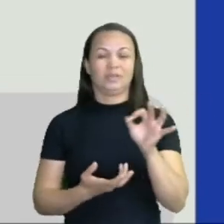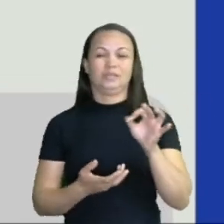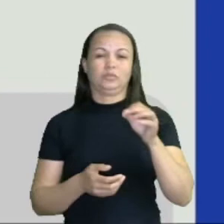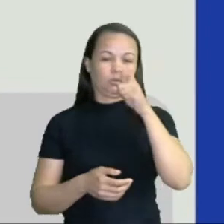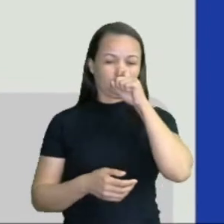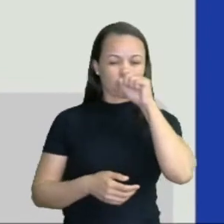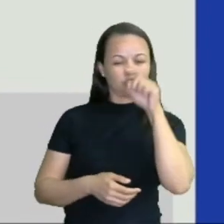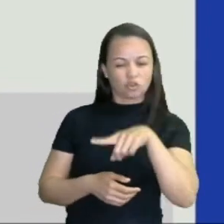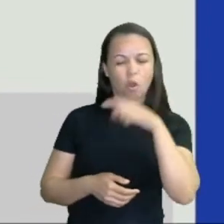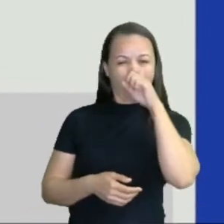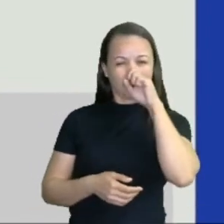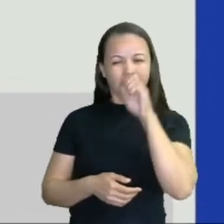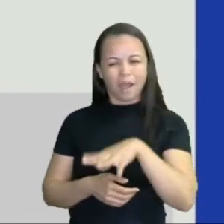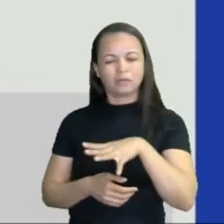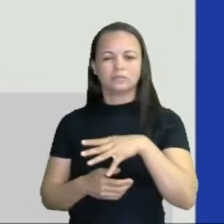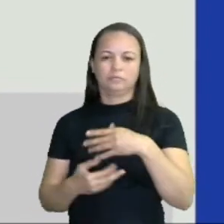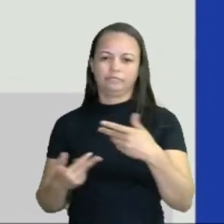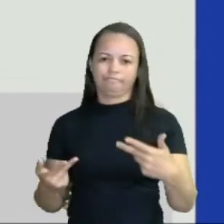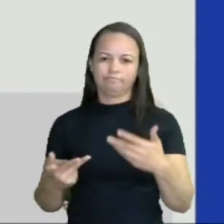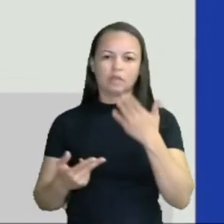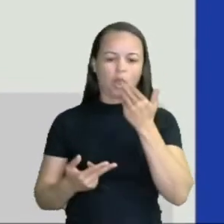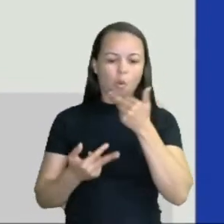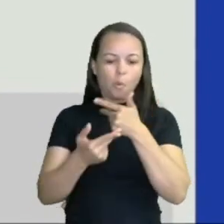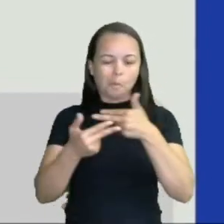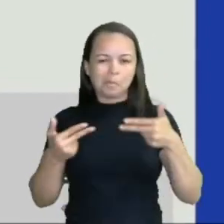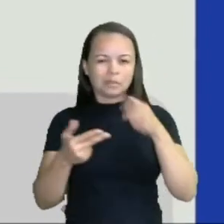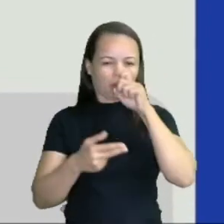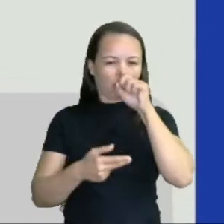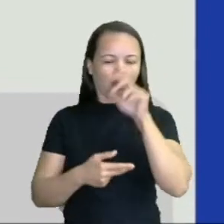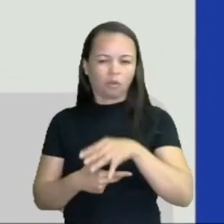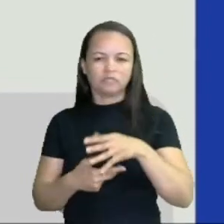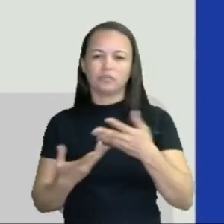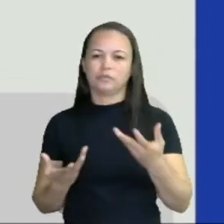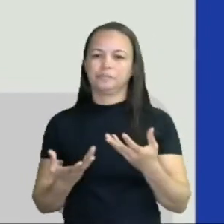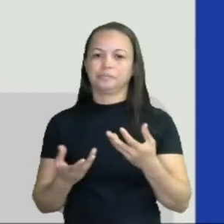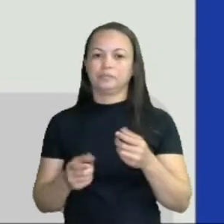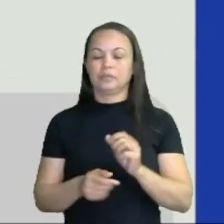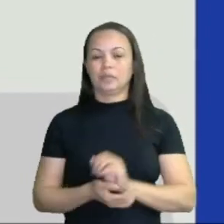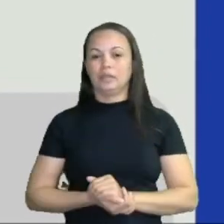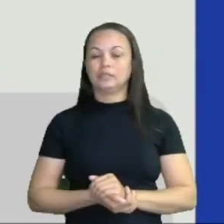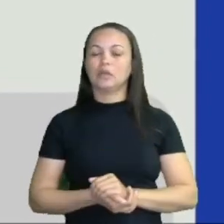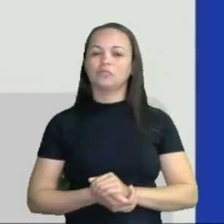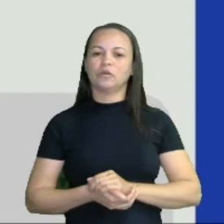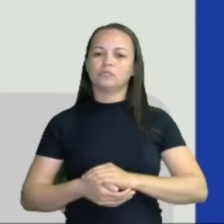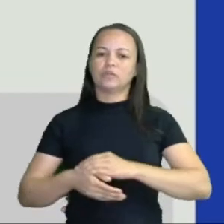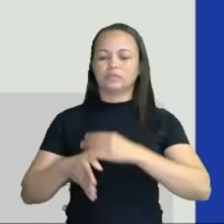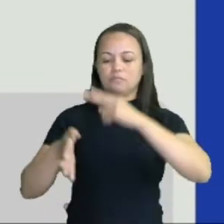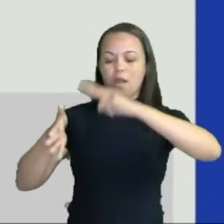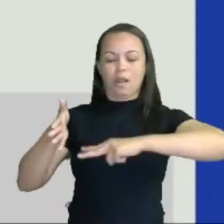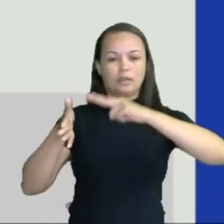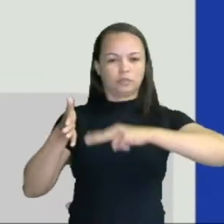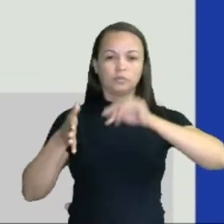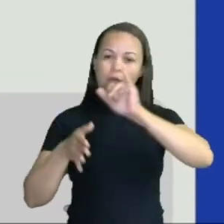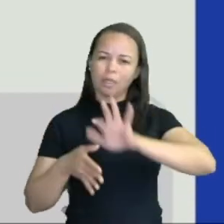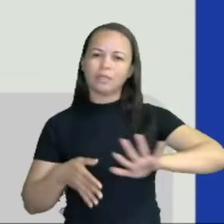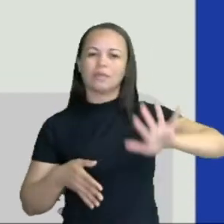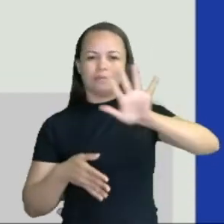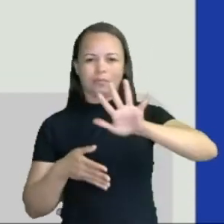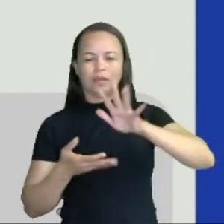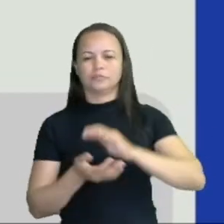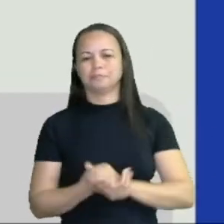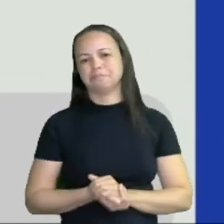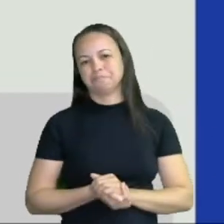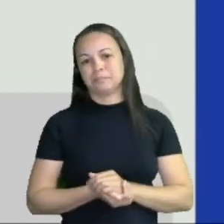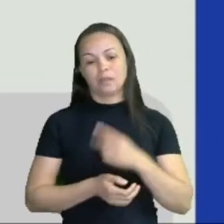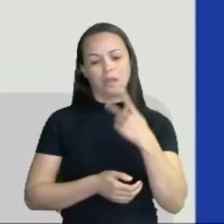ó, liste pelo menos 5 substantivos que aparecem nesse infográfico. Então, a gente vai fazer uma leitura de imagens, né? Nessa imagem,